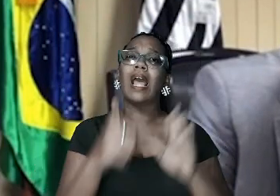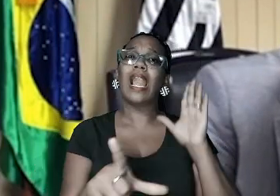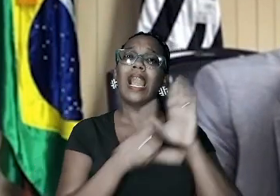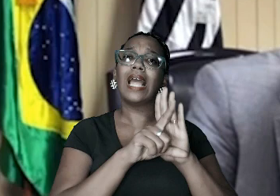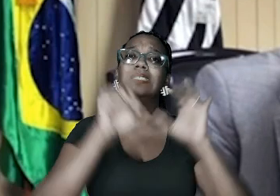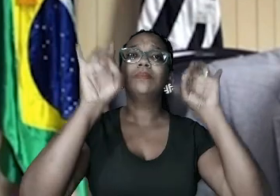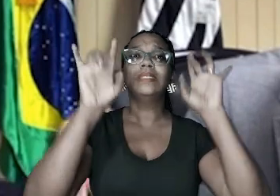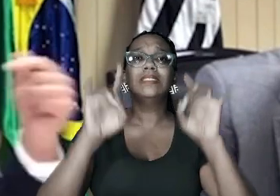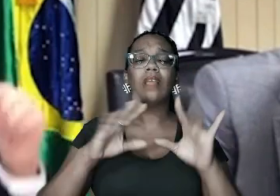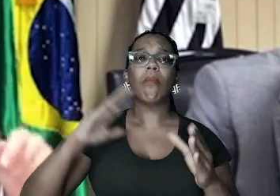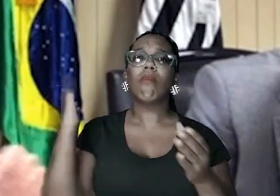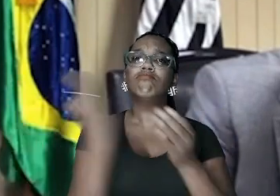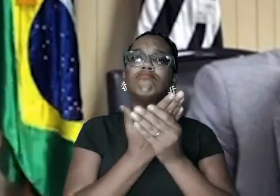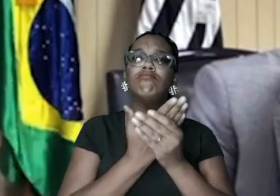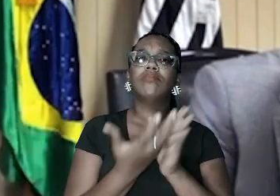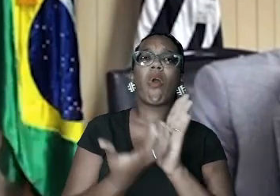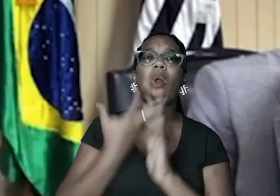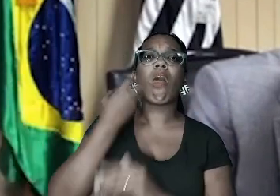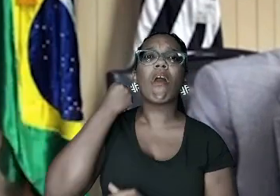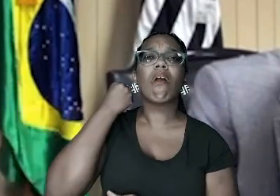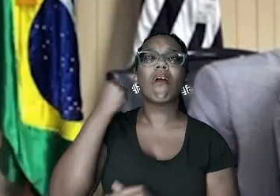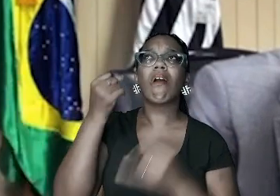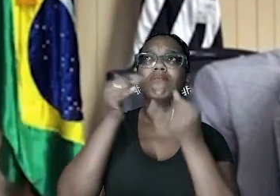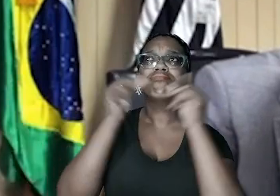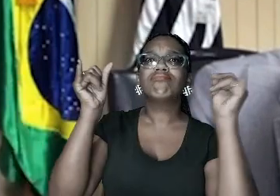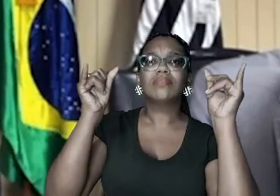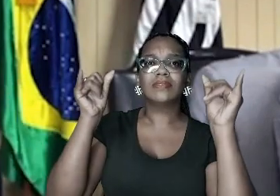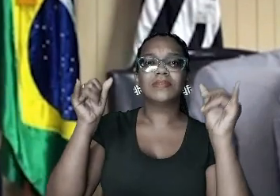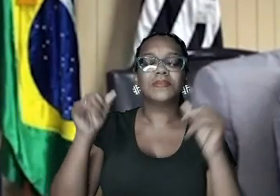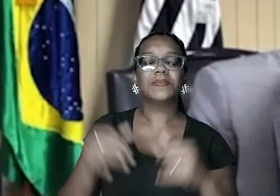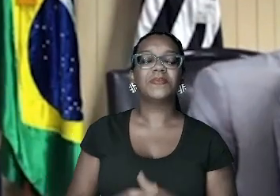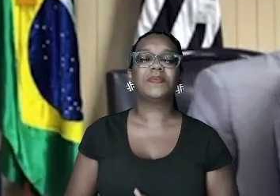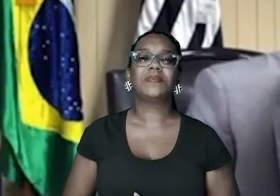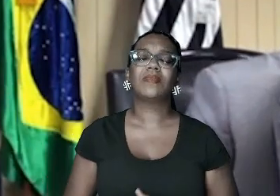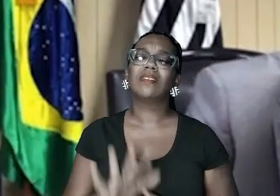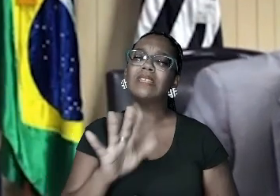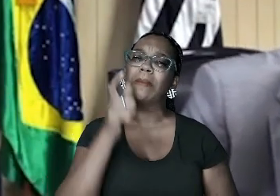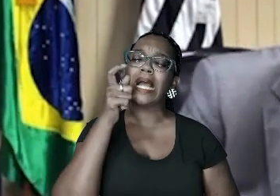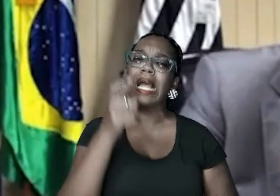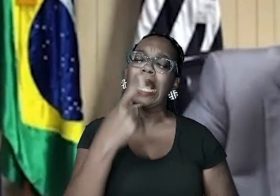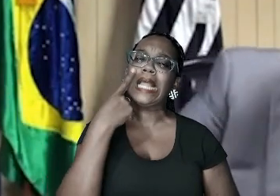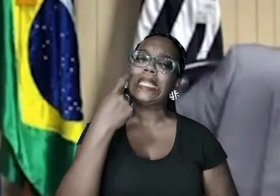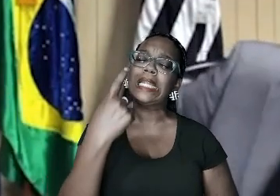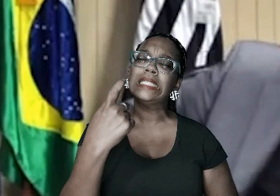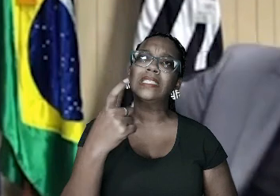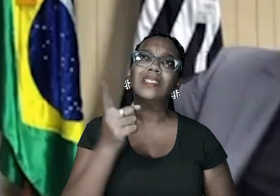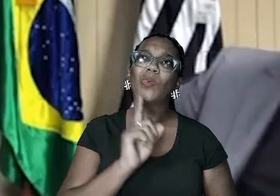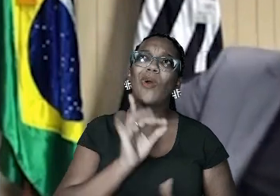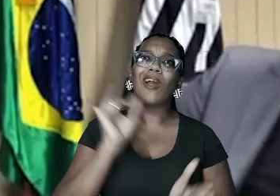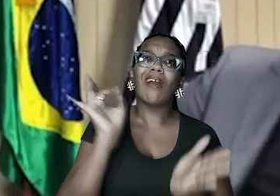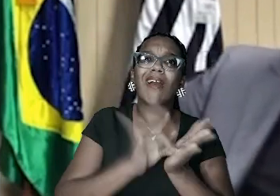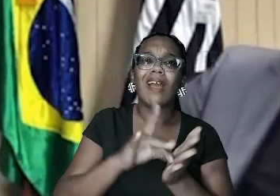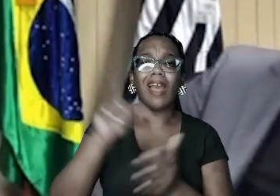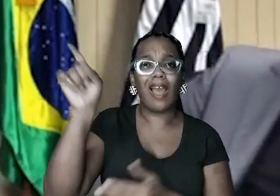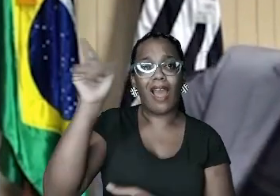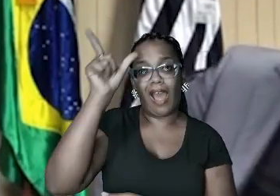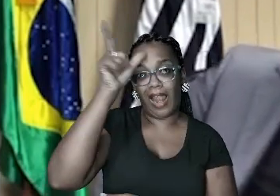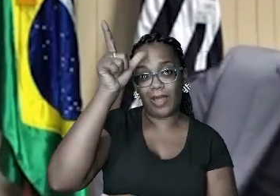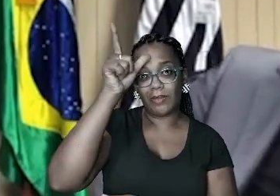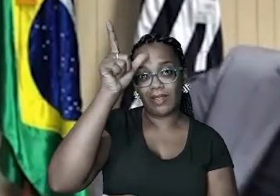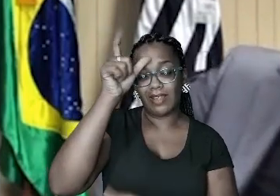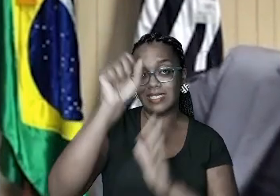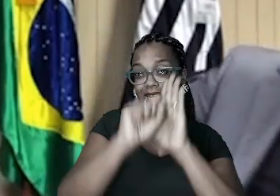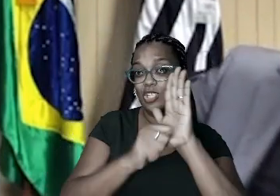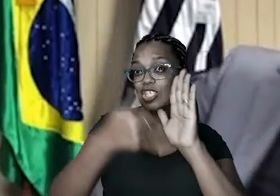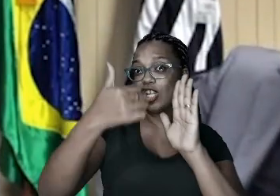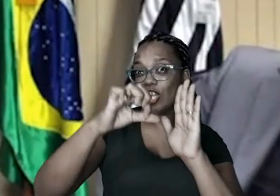caracterização sim pois uma lei especial para que se começasse a punir o furto de energia elétrica o mais interessante dessa